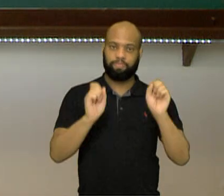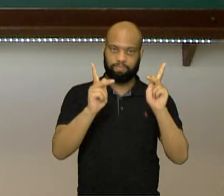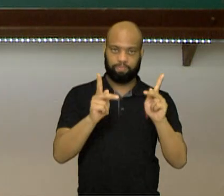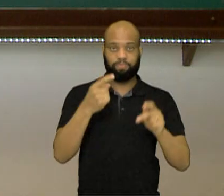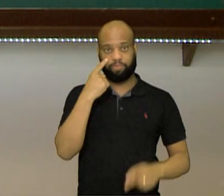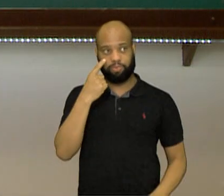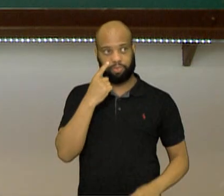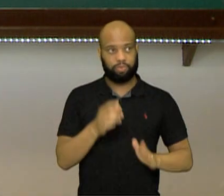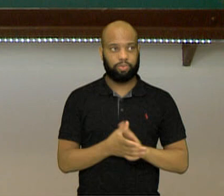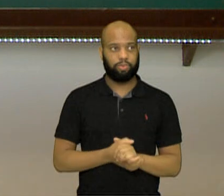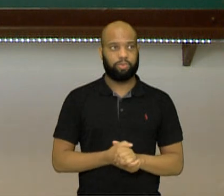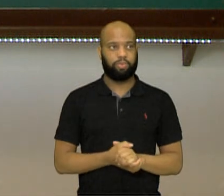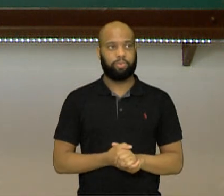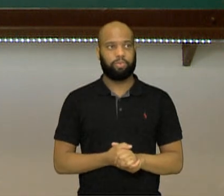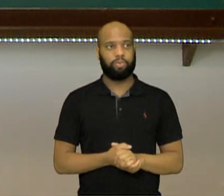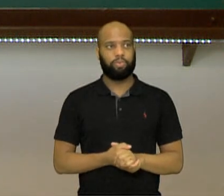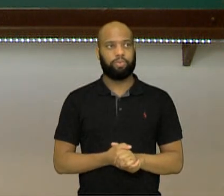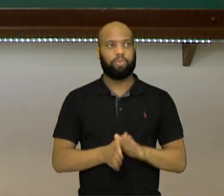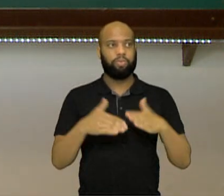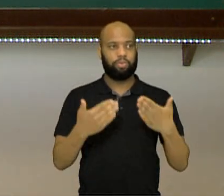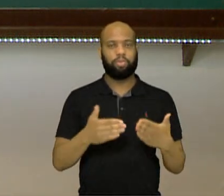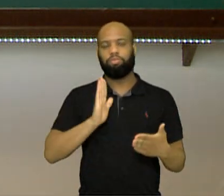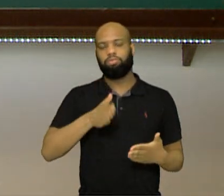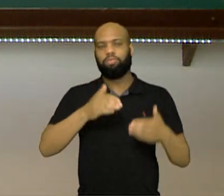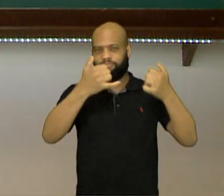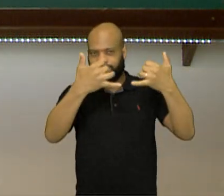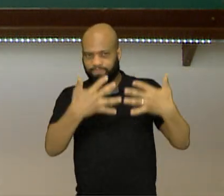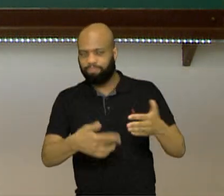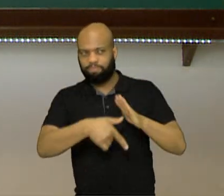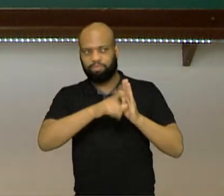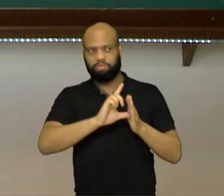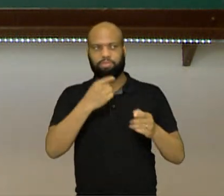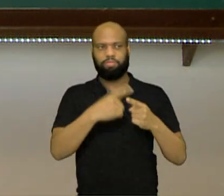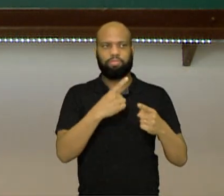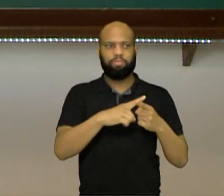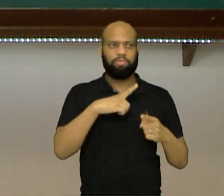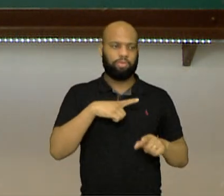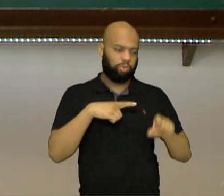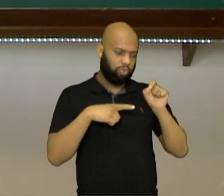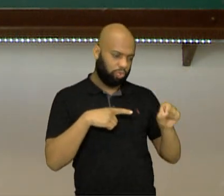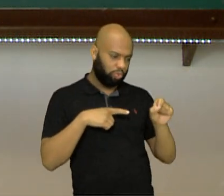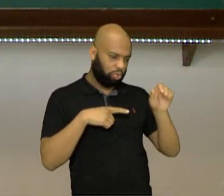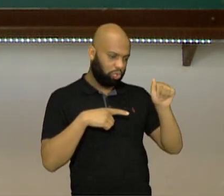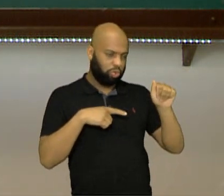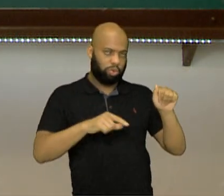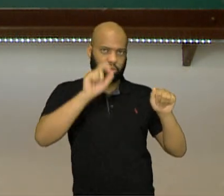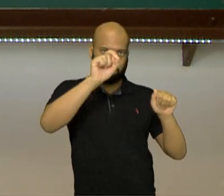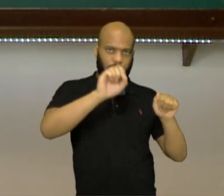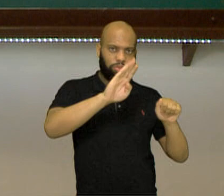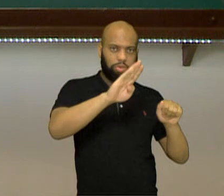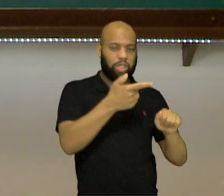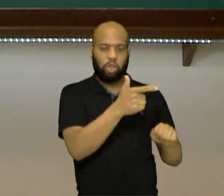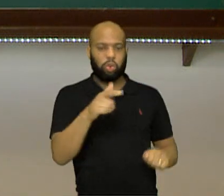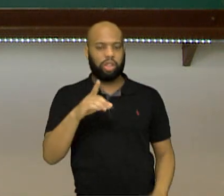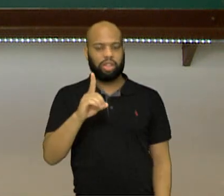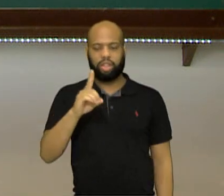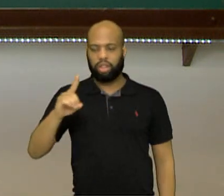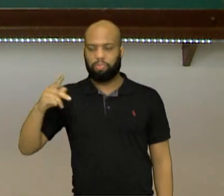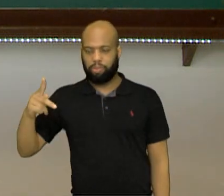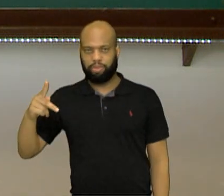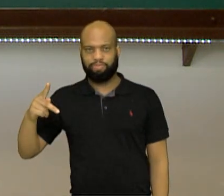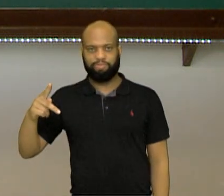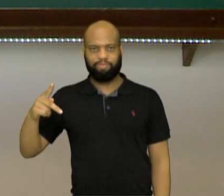Ok, então olha só. Acabei já falando isso, né? No ponto A para o ponto B, não há diferença de potencial e o trabalho é